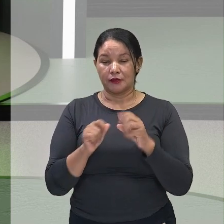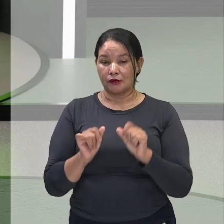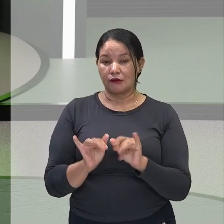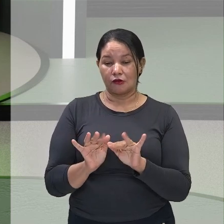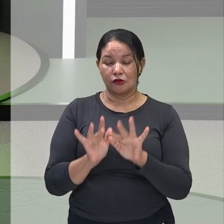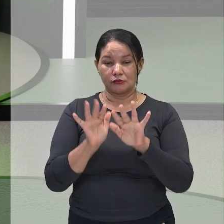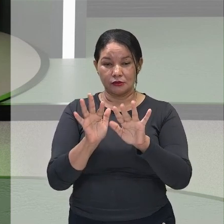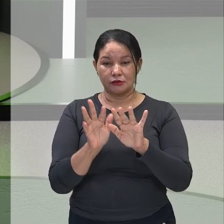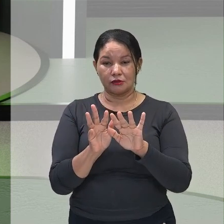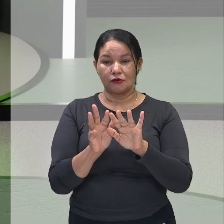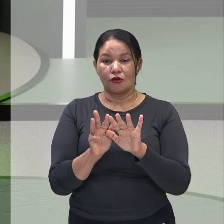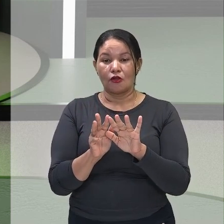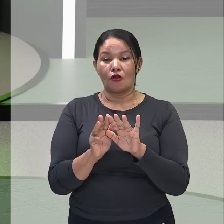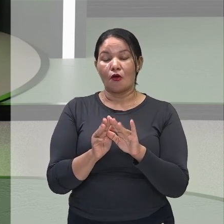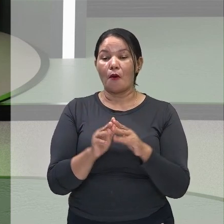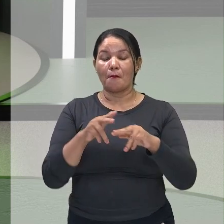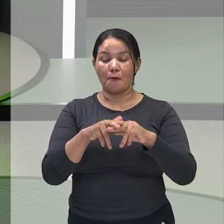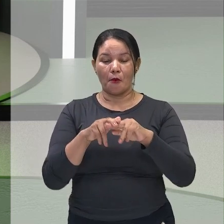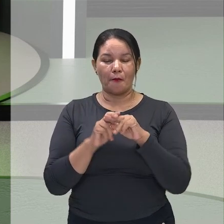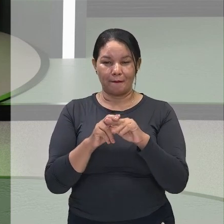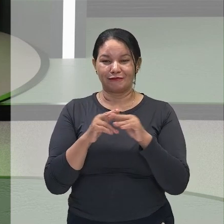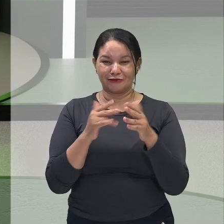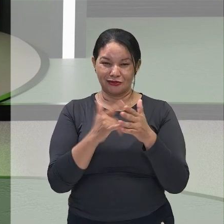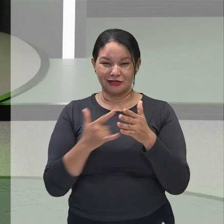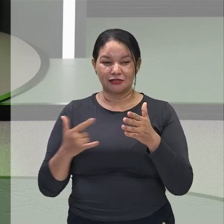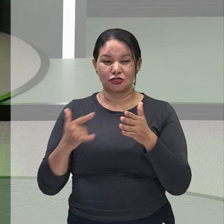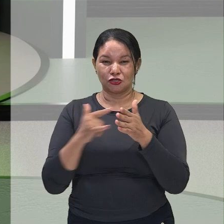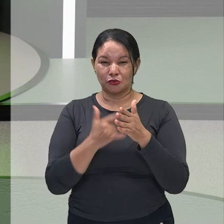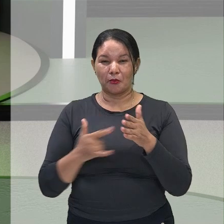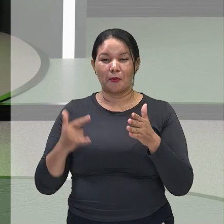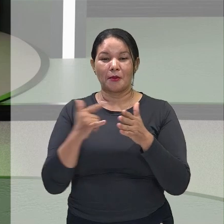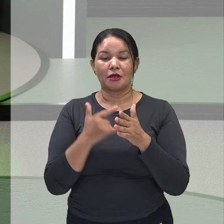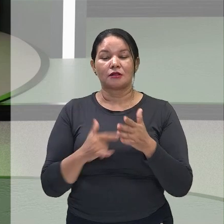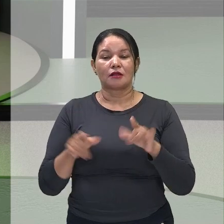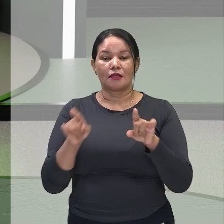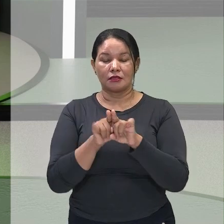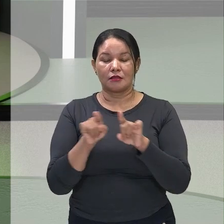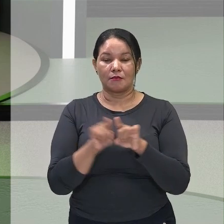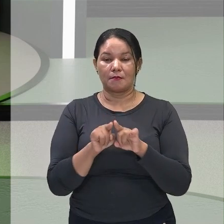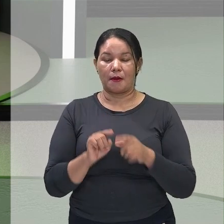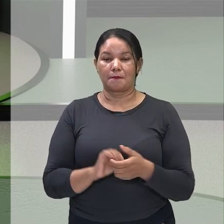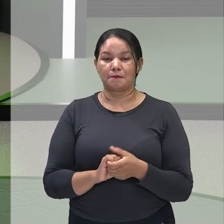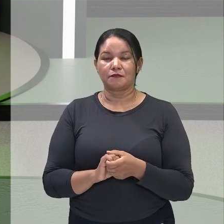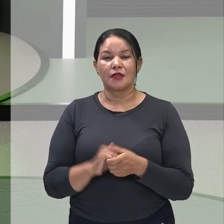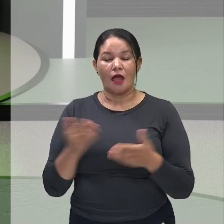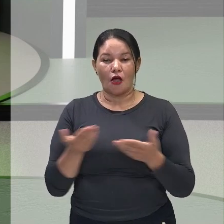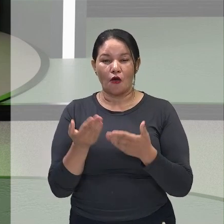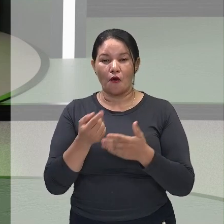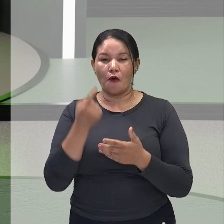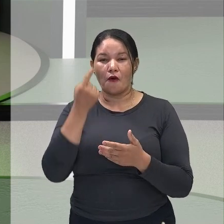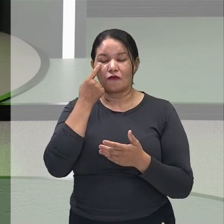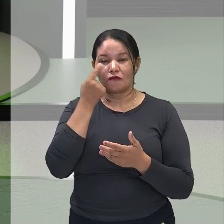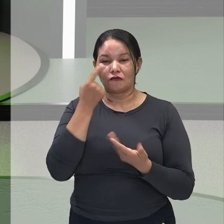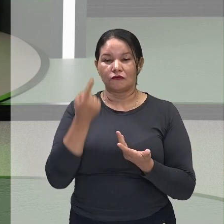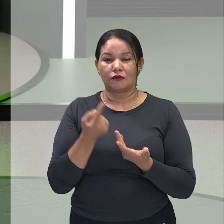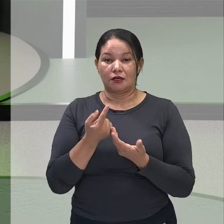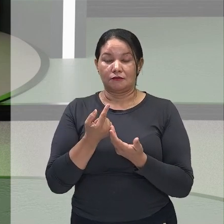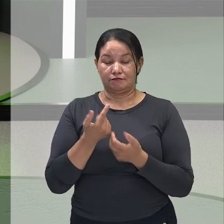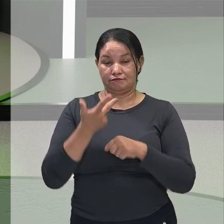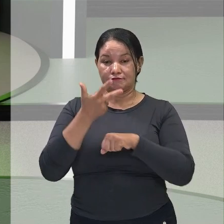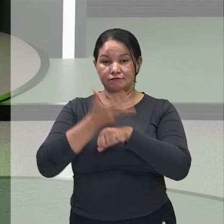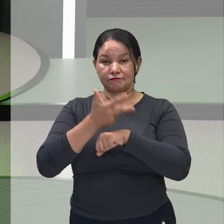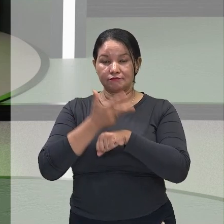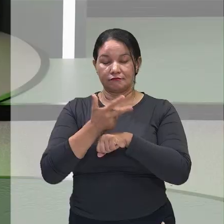ondas eletromagnéticas, que aqui nós vimos. Agora vamos ver esse processo em uma